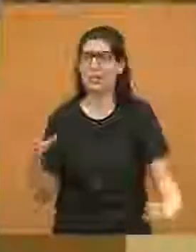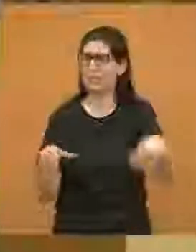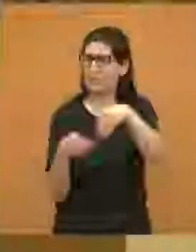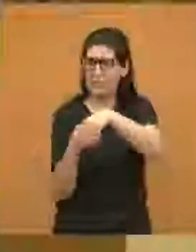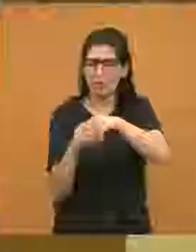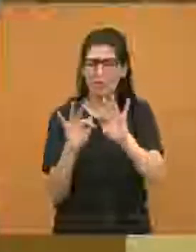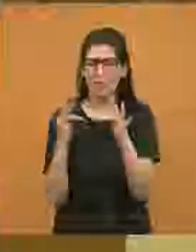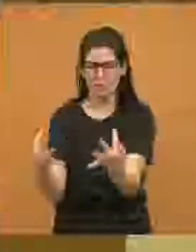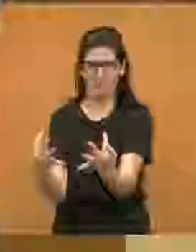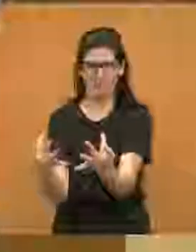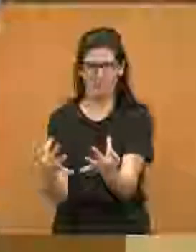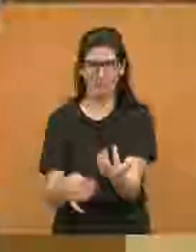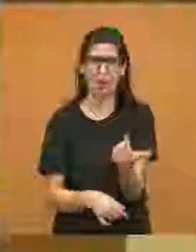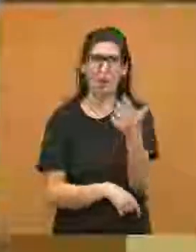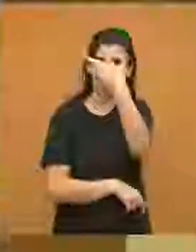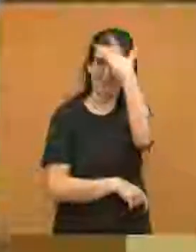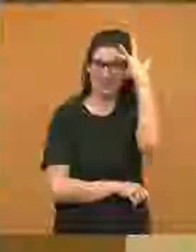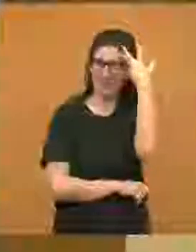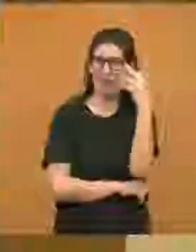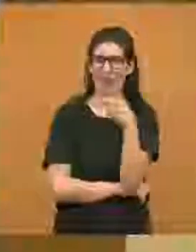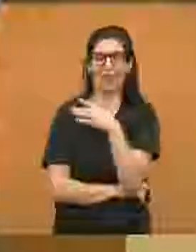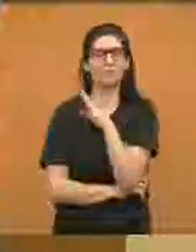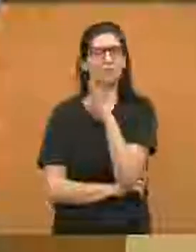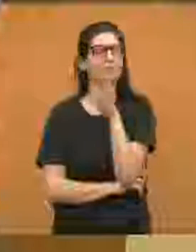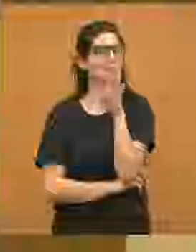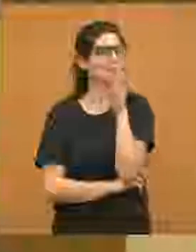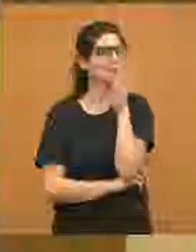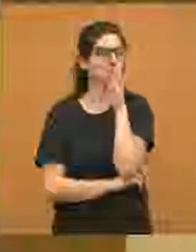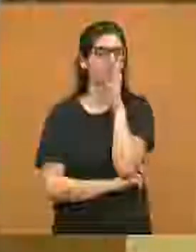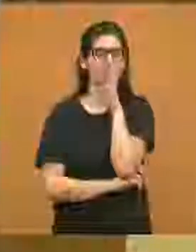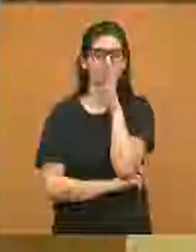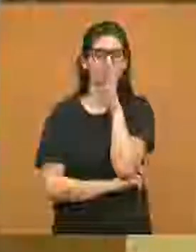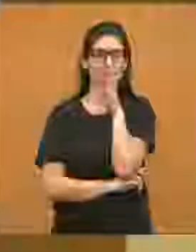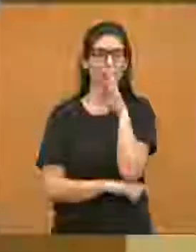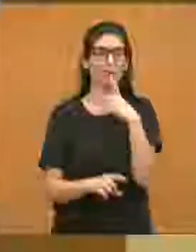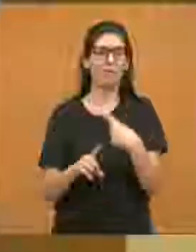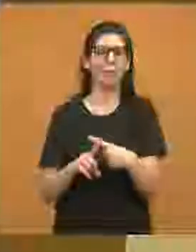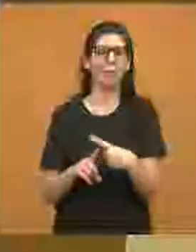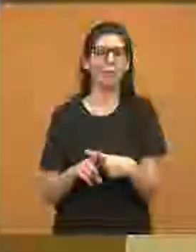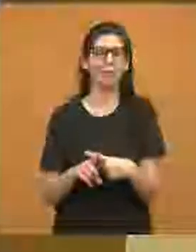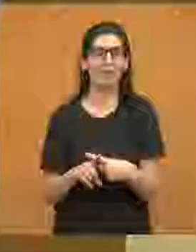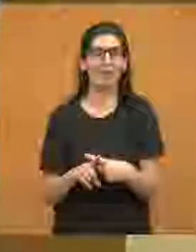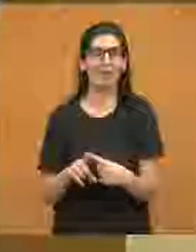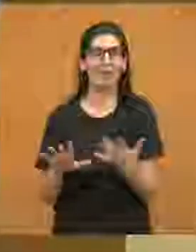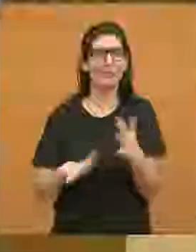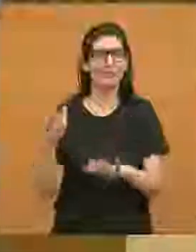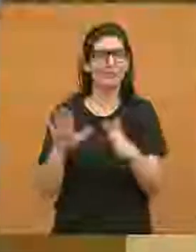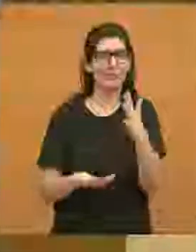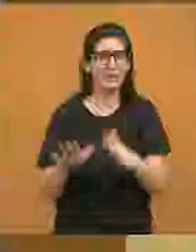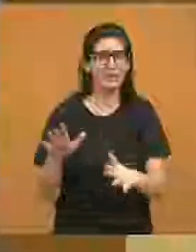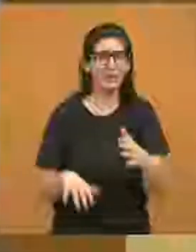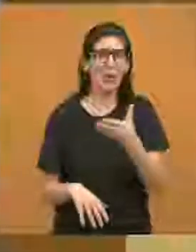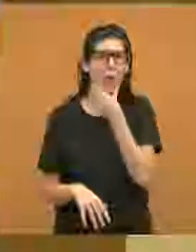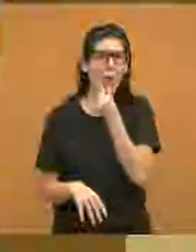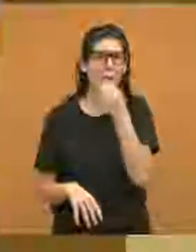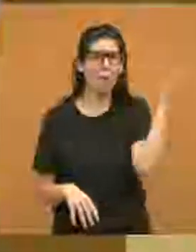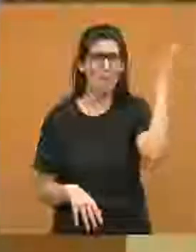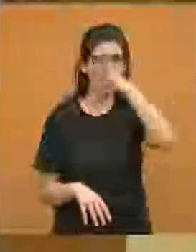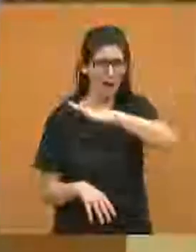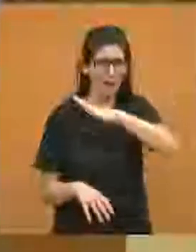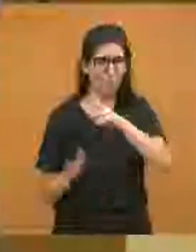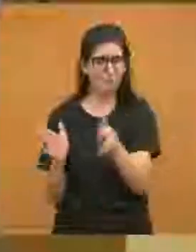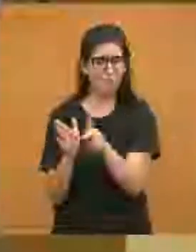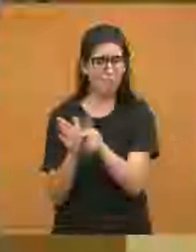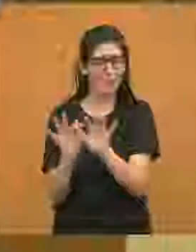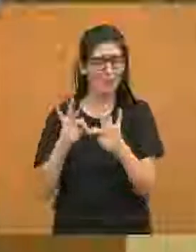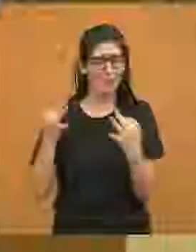parente não quer expor essa situação, porque o agente agressor é também um familiar. E se a gente não expor, se a